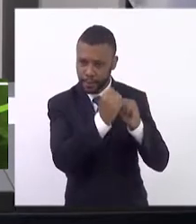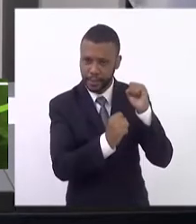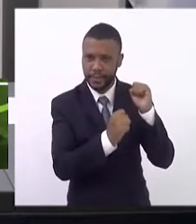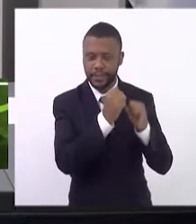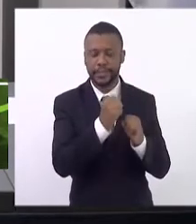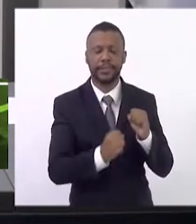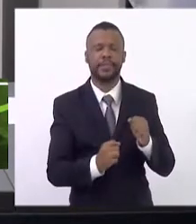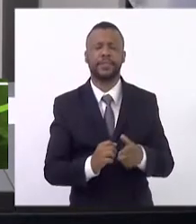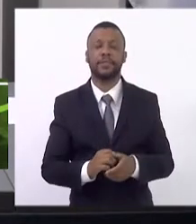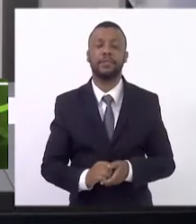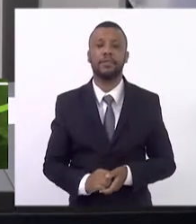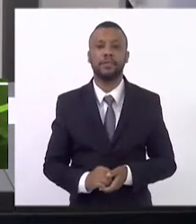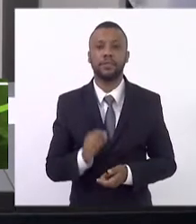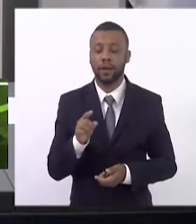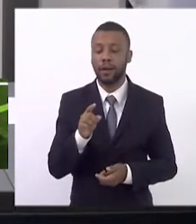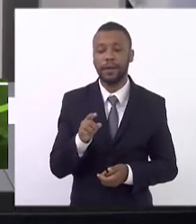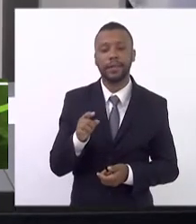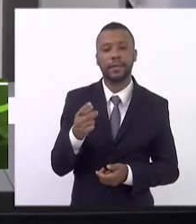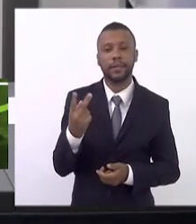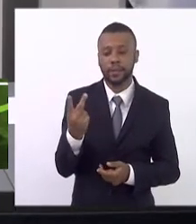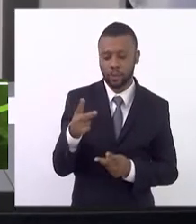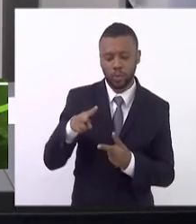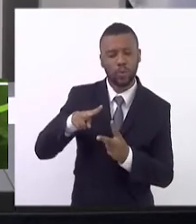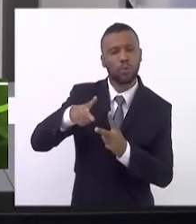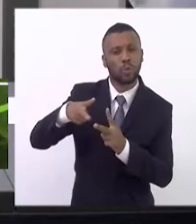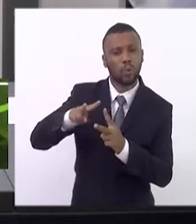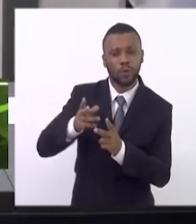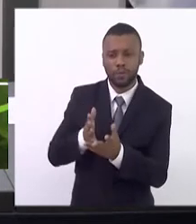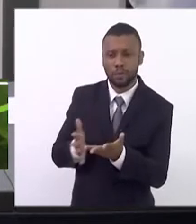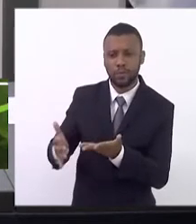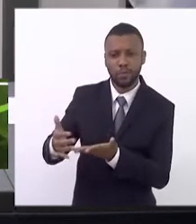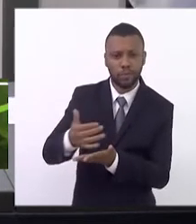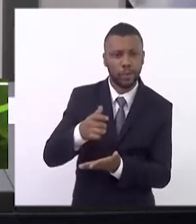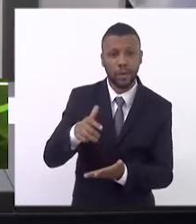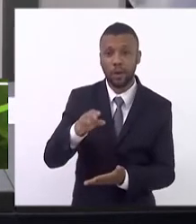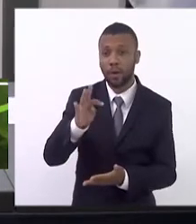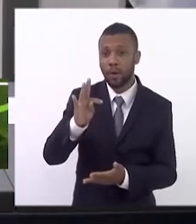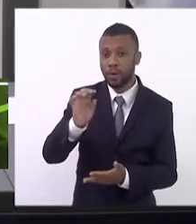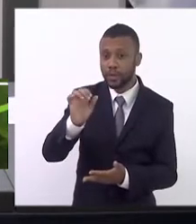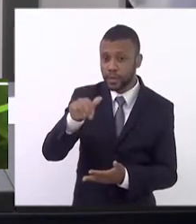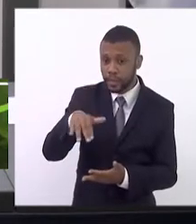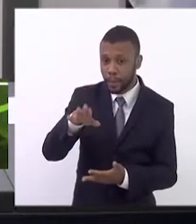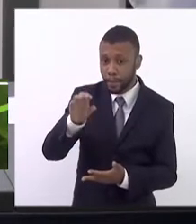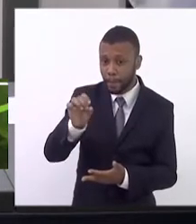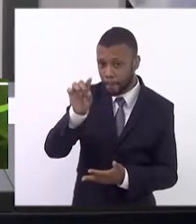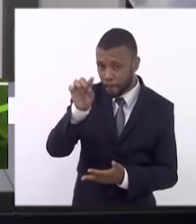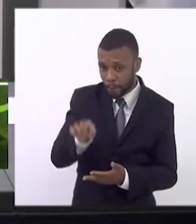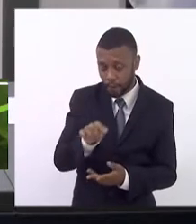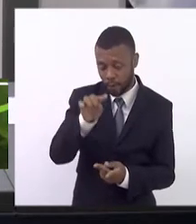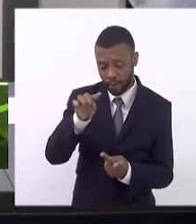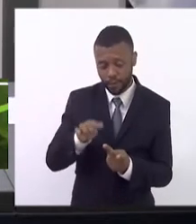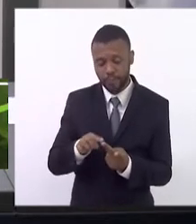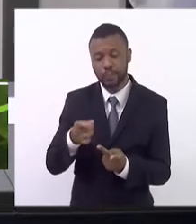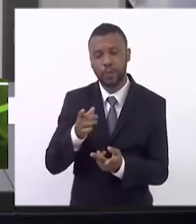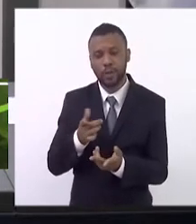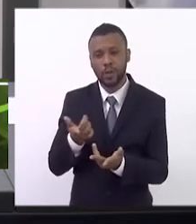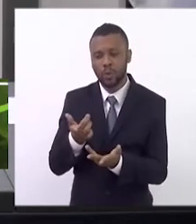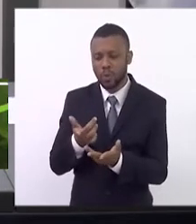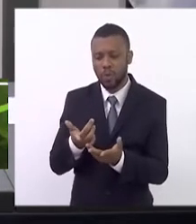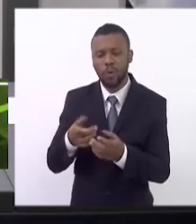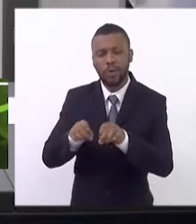dois coletores, o Faria Timbó e o coletor de